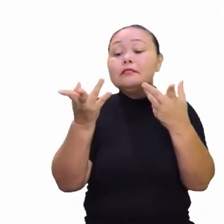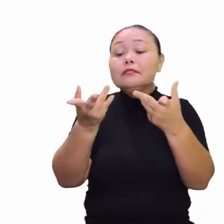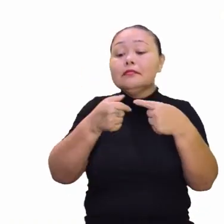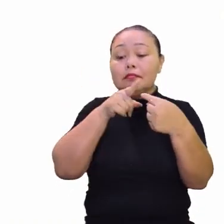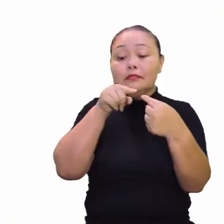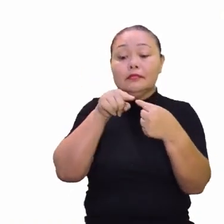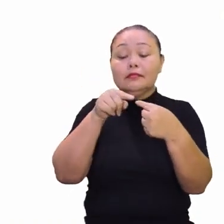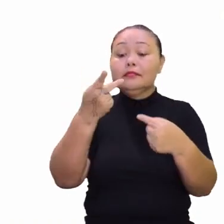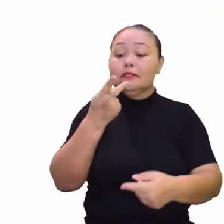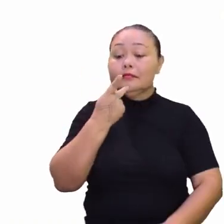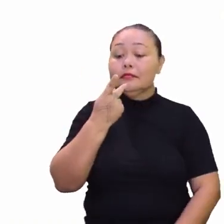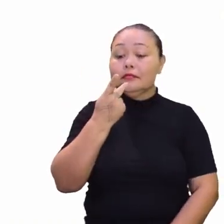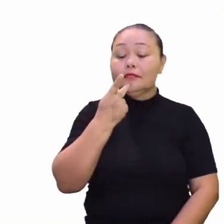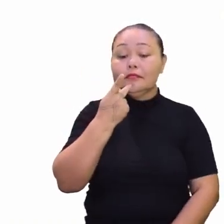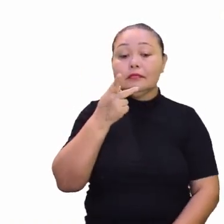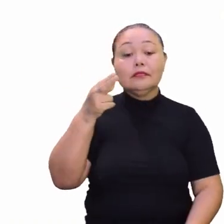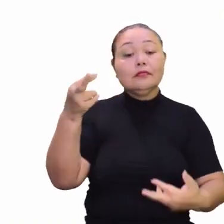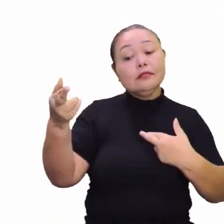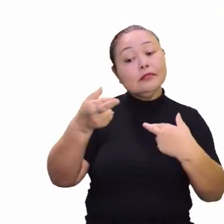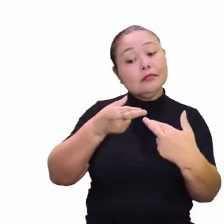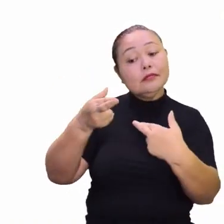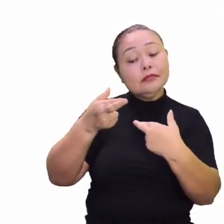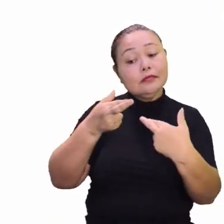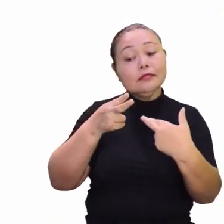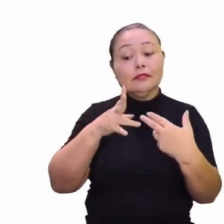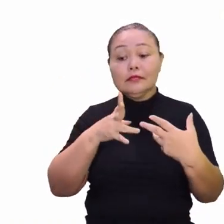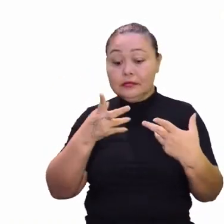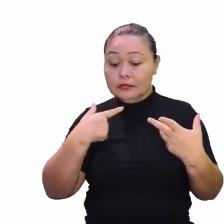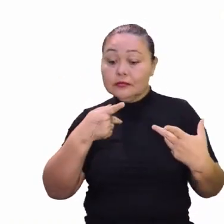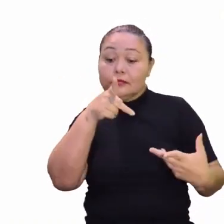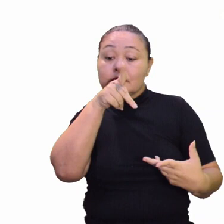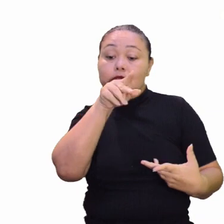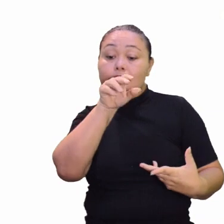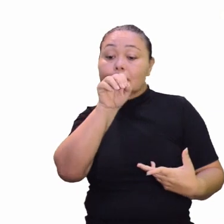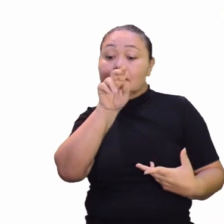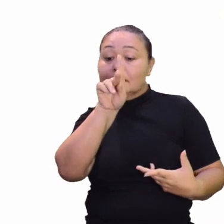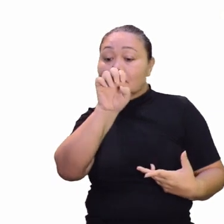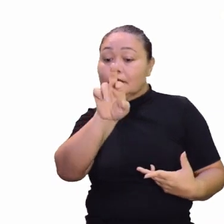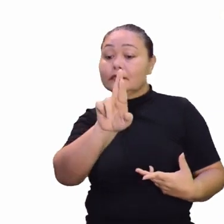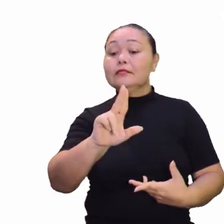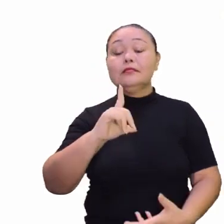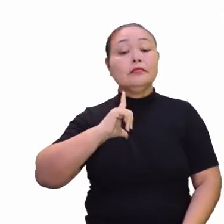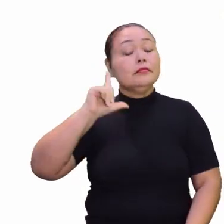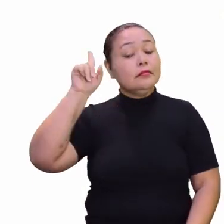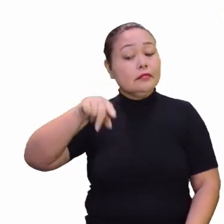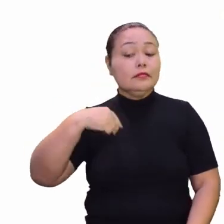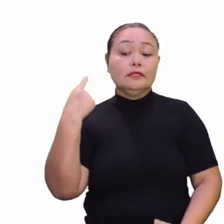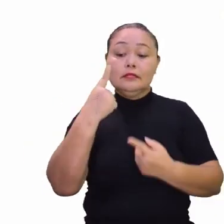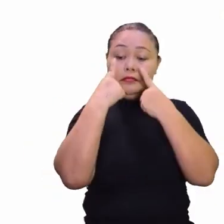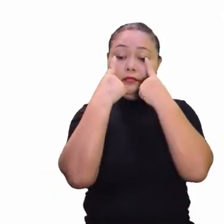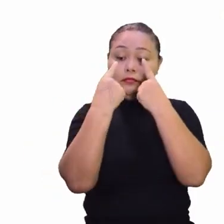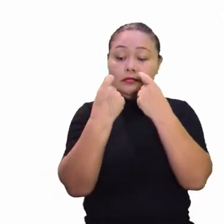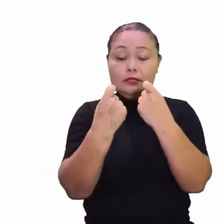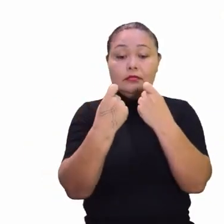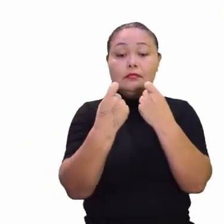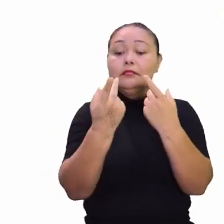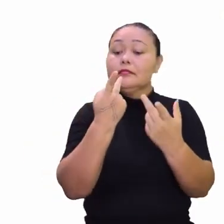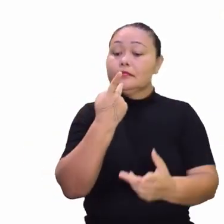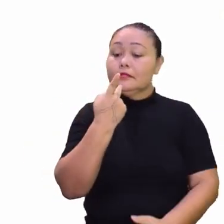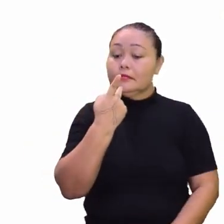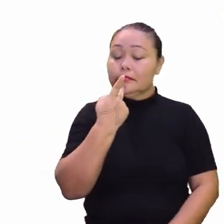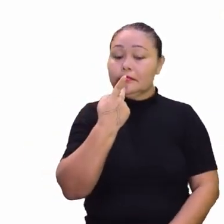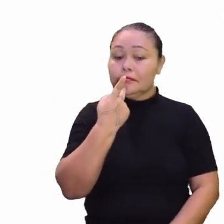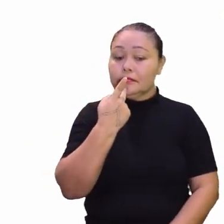habilidade fala da questão da relação de poder. Exatamente. Não é isso? Isso aqui é muito interessante a gente